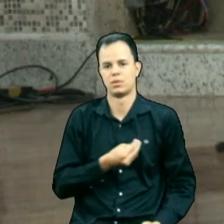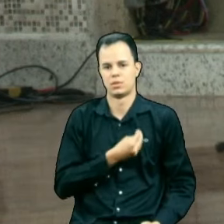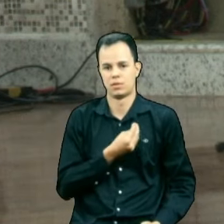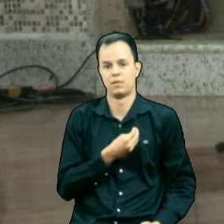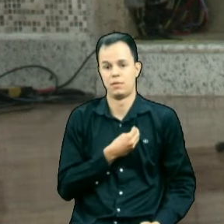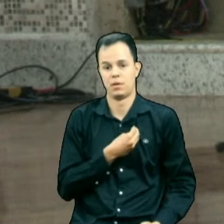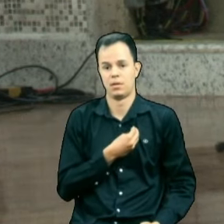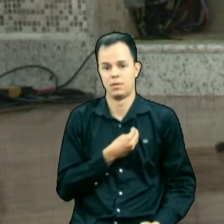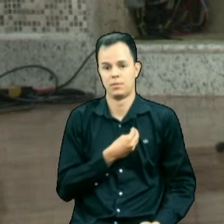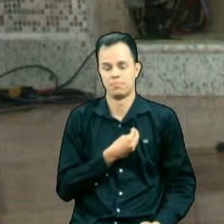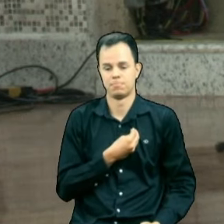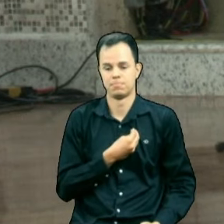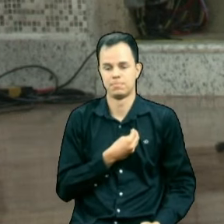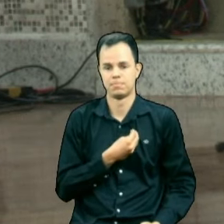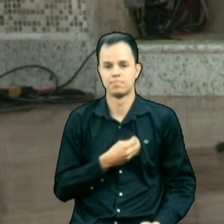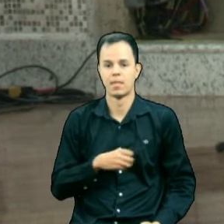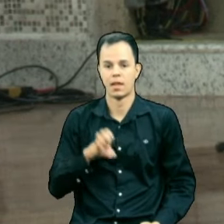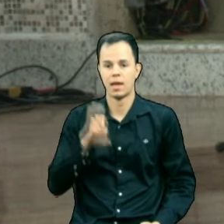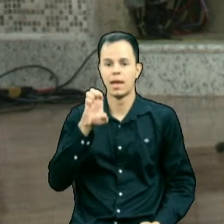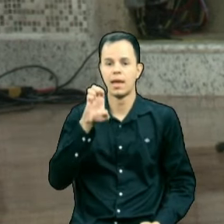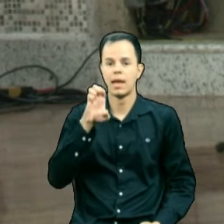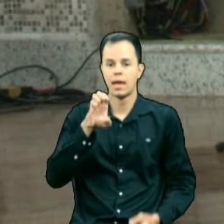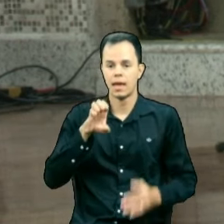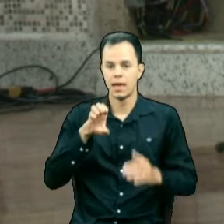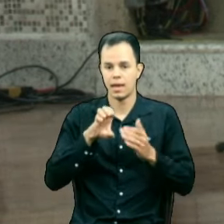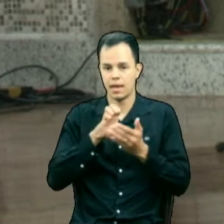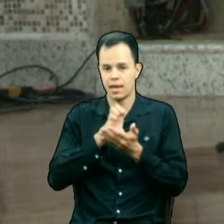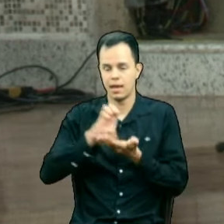que Alias comeu e caminhou quarenta dias